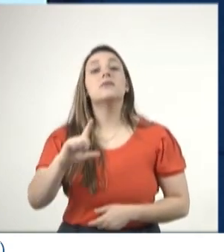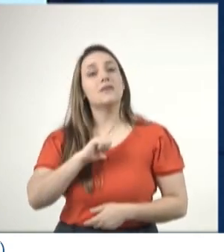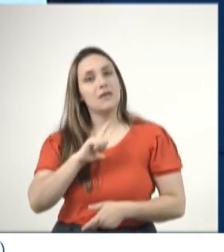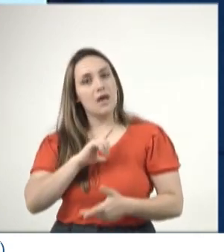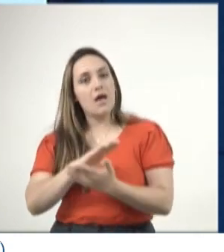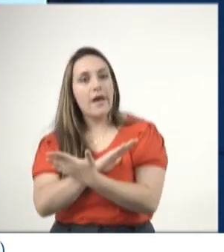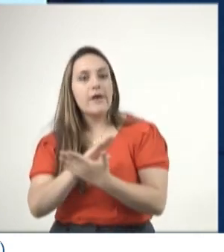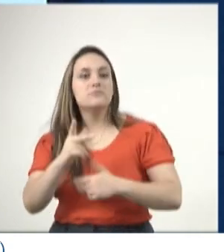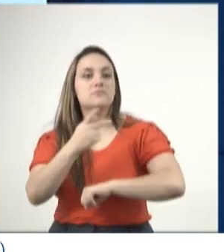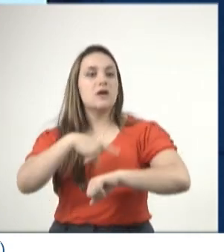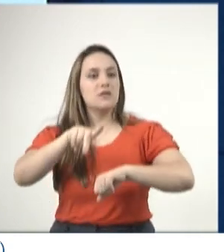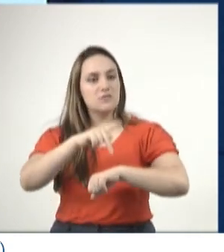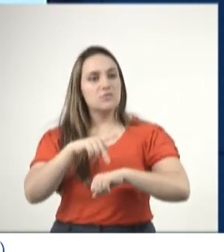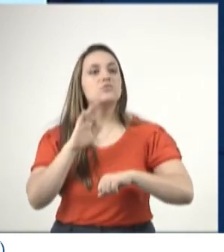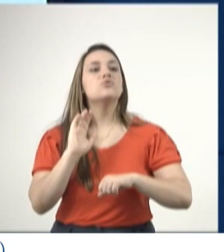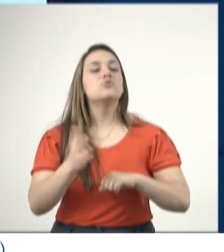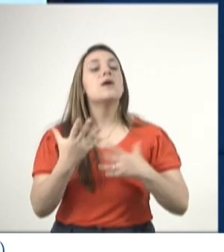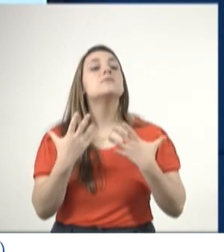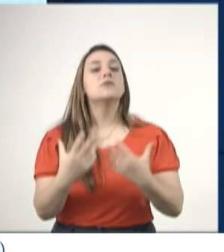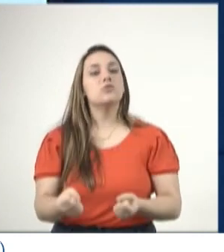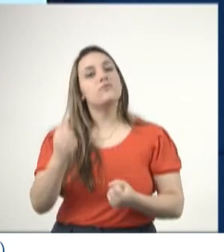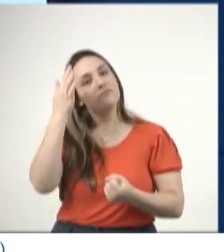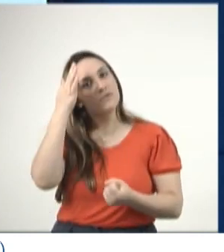sua metodologia, a visão zero.